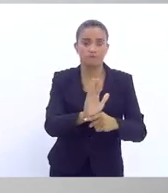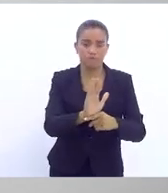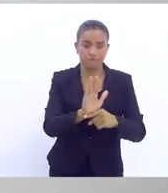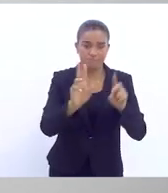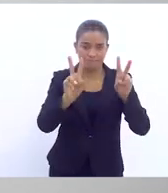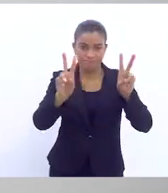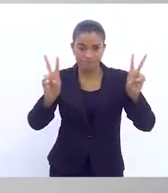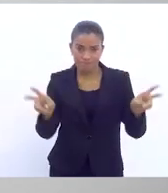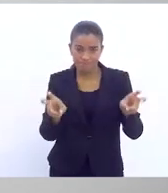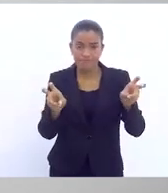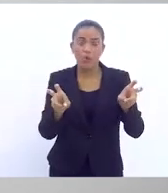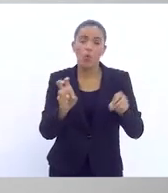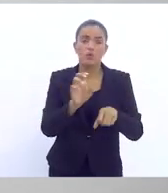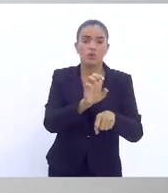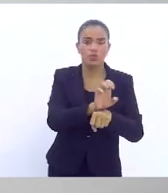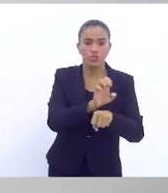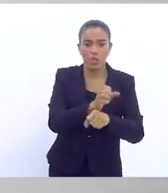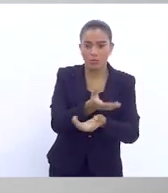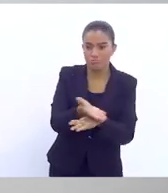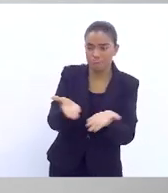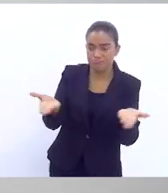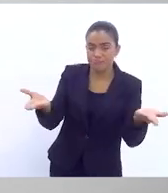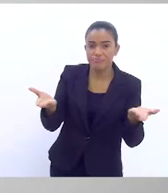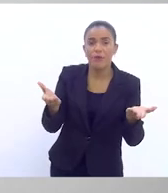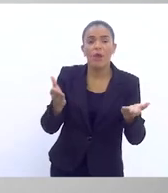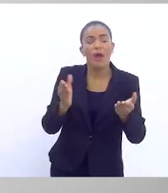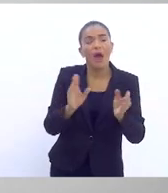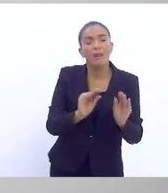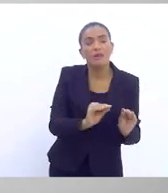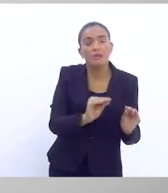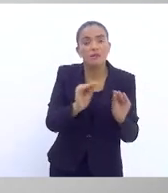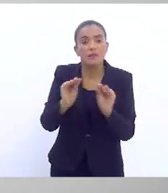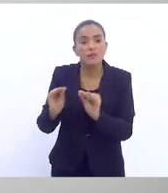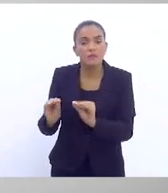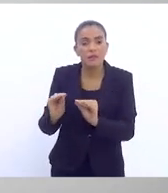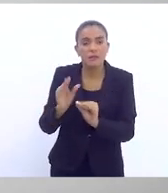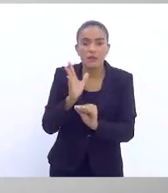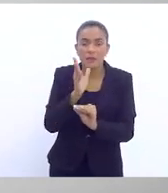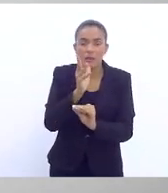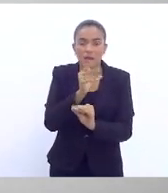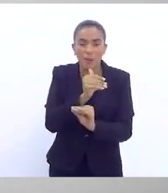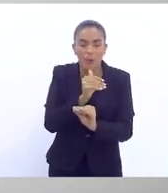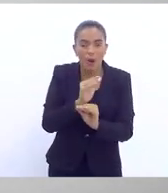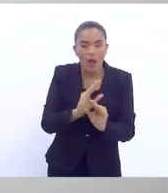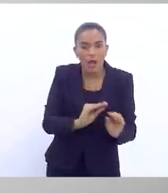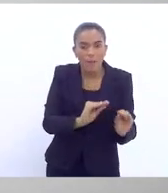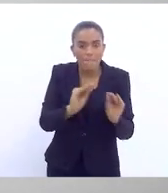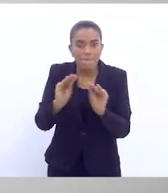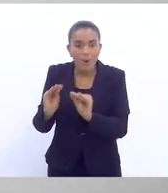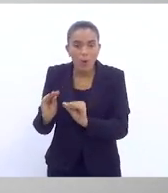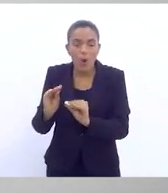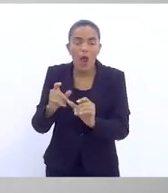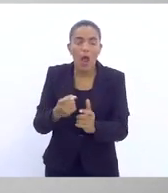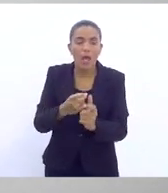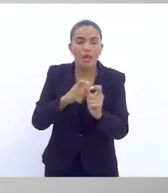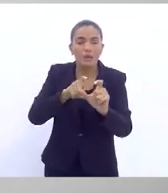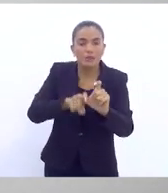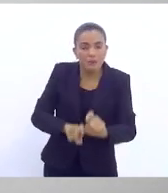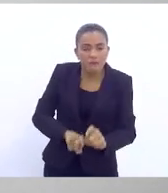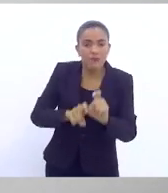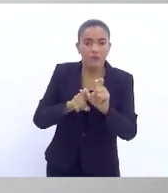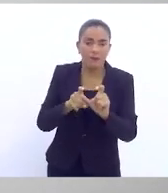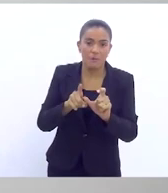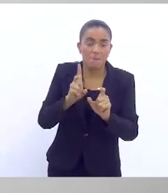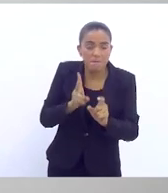aspas os estados a postergação do pagamento do serviço da dívidas mesmo